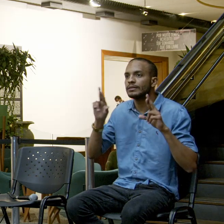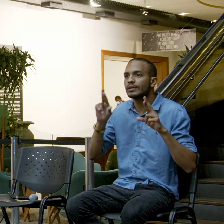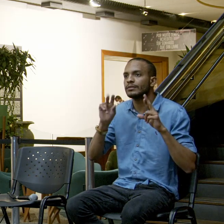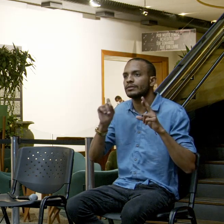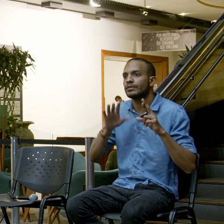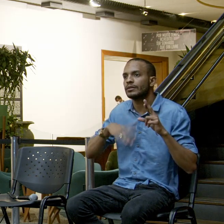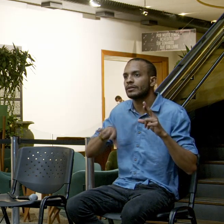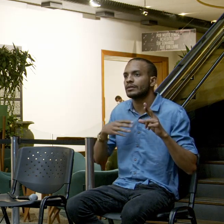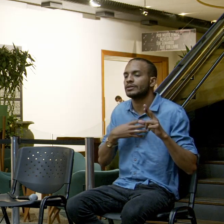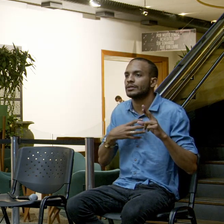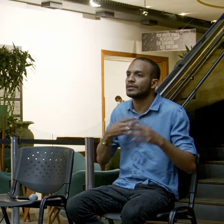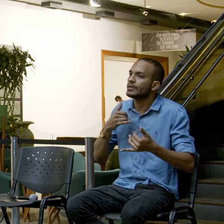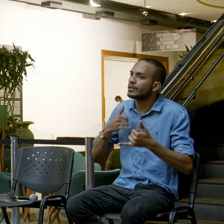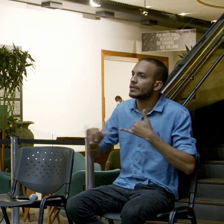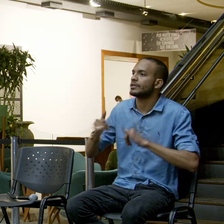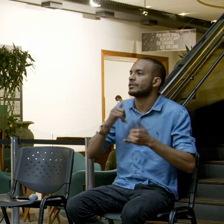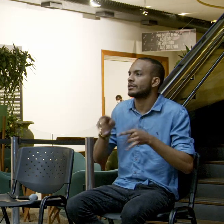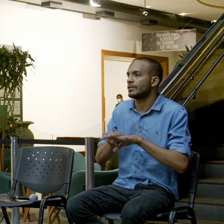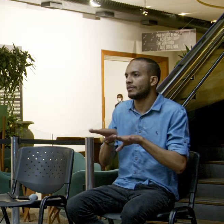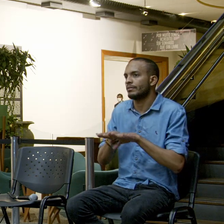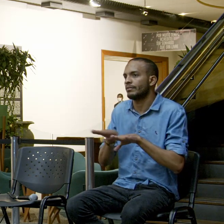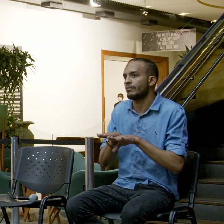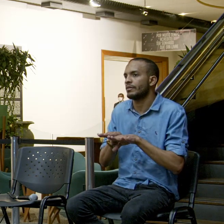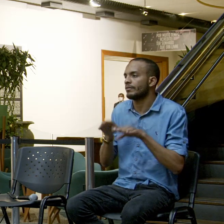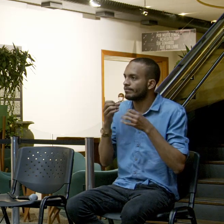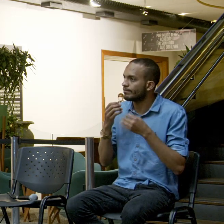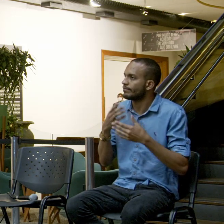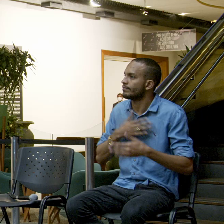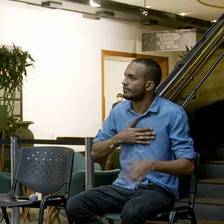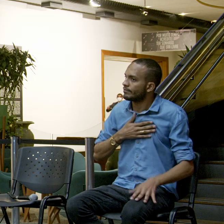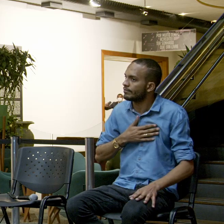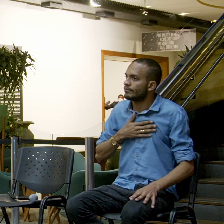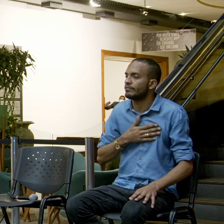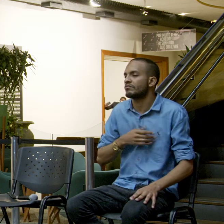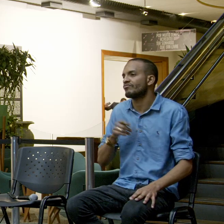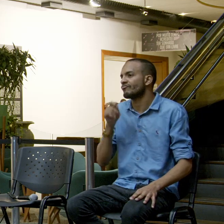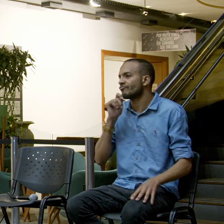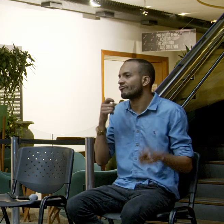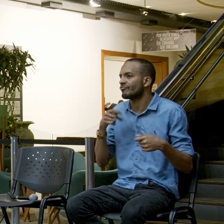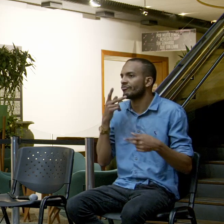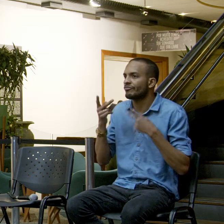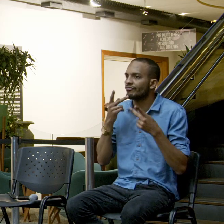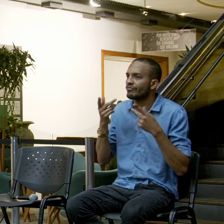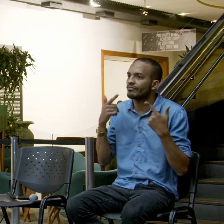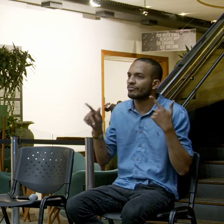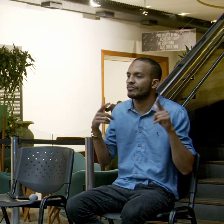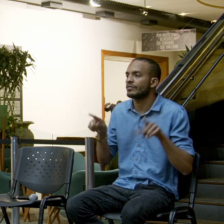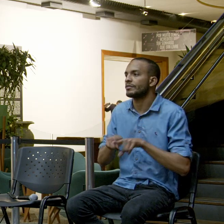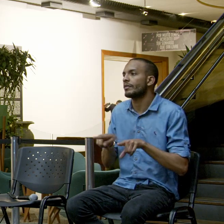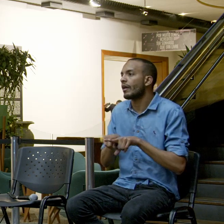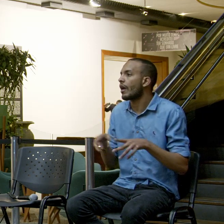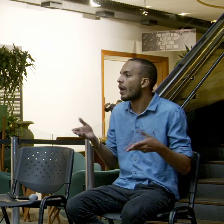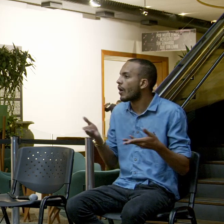dose extra de energia, que também nos será muito bem-vinda. Então, sem mais, eu queria